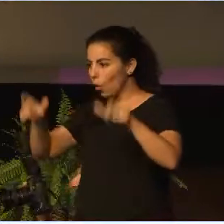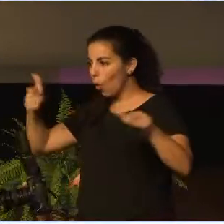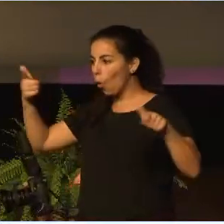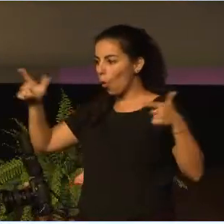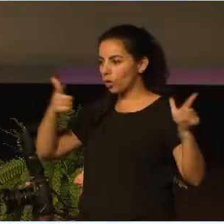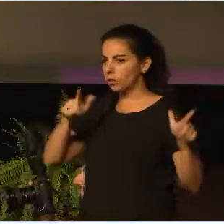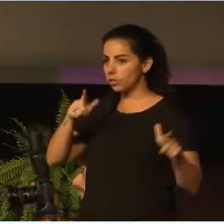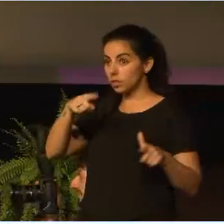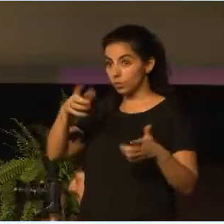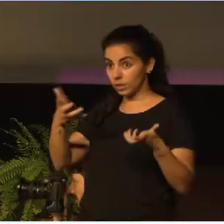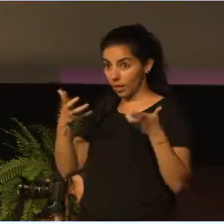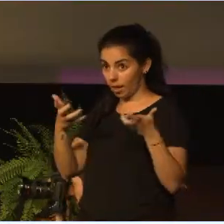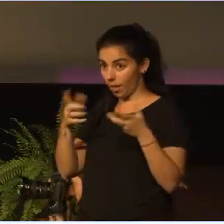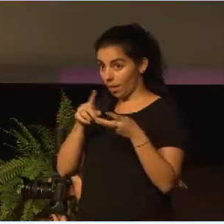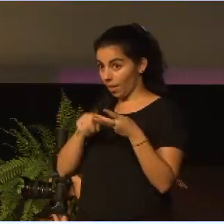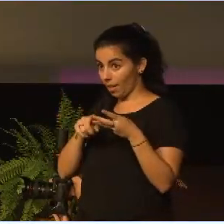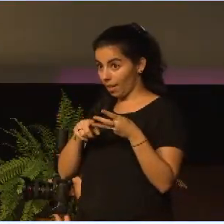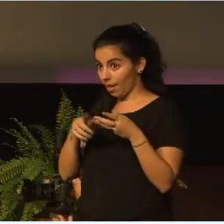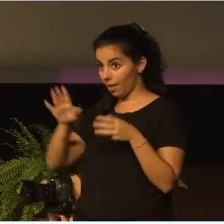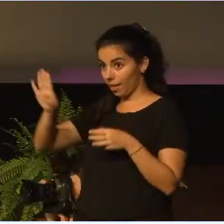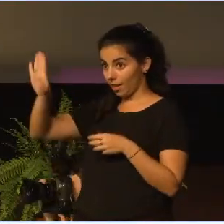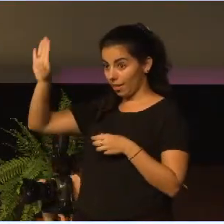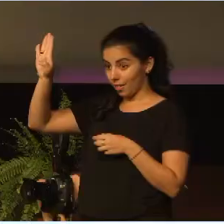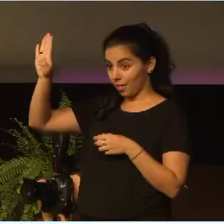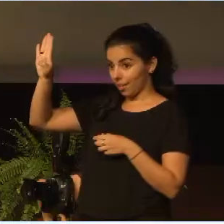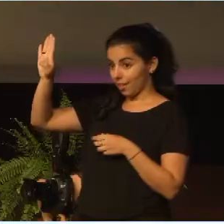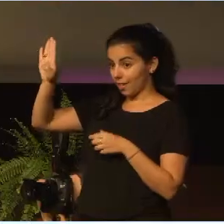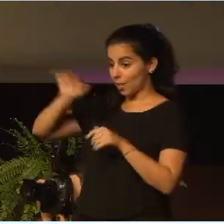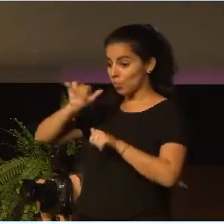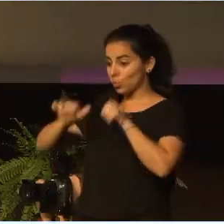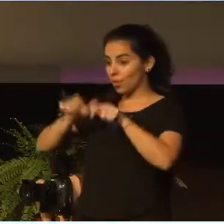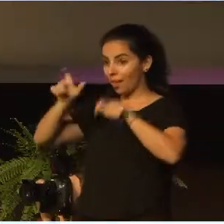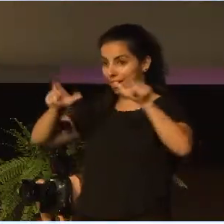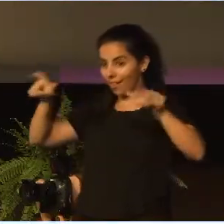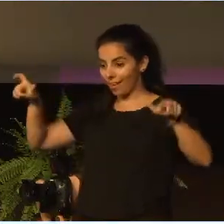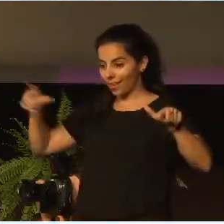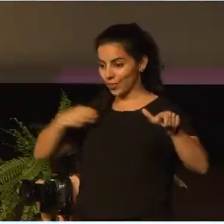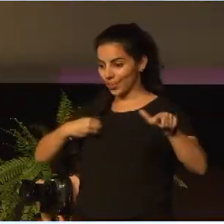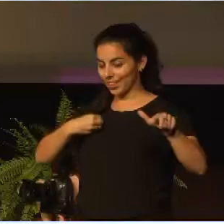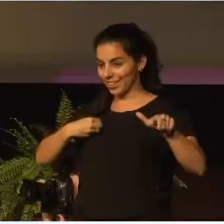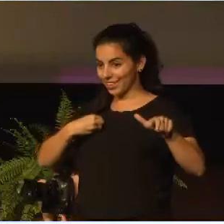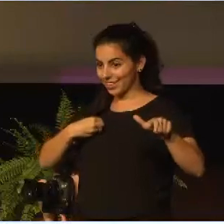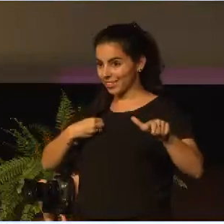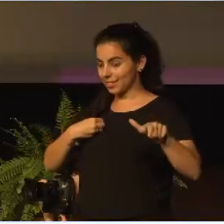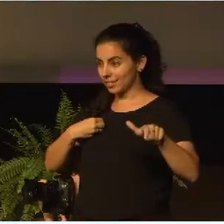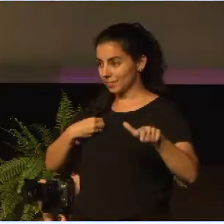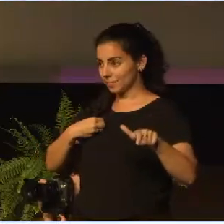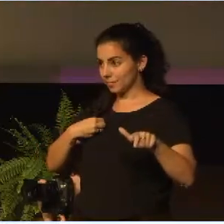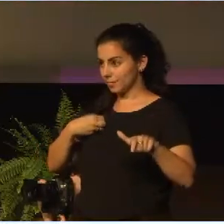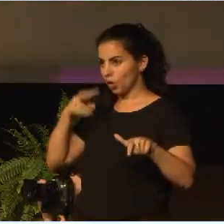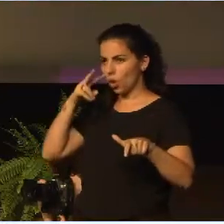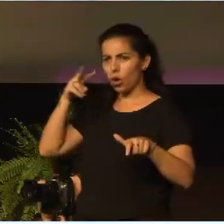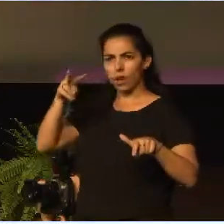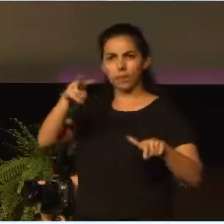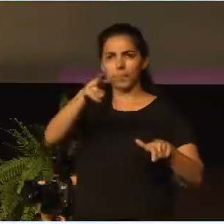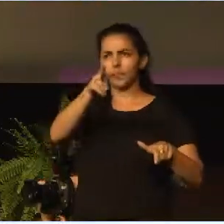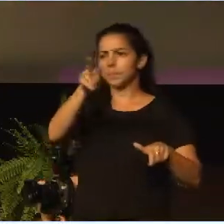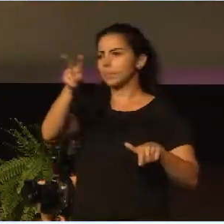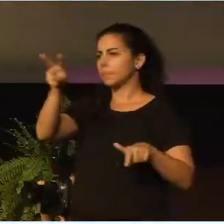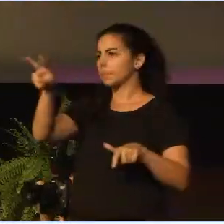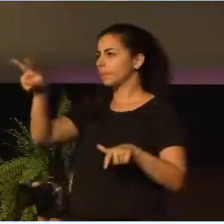E quem está disposto a fazer a diferença? Fica com a mão levantada e eu queria que vocês dessem uma olhada rápida em volta.